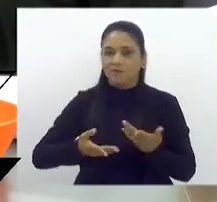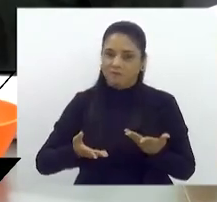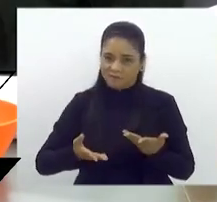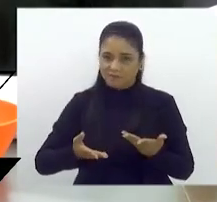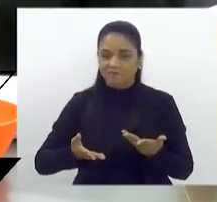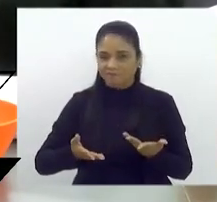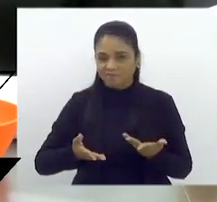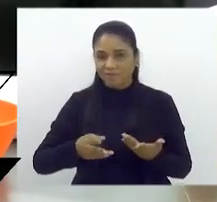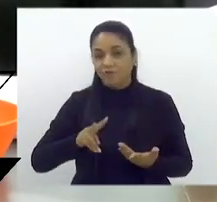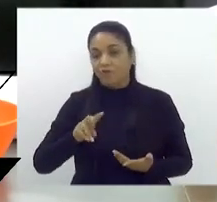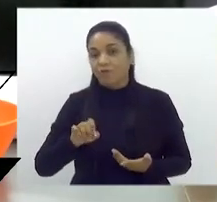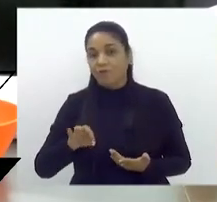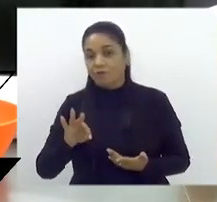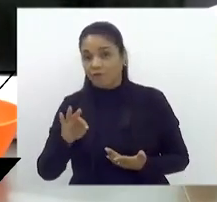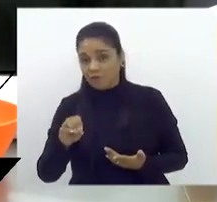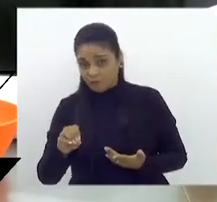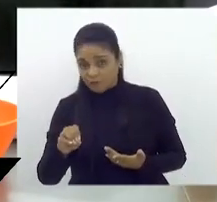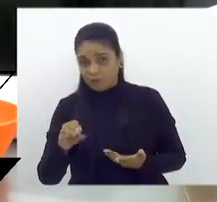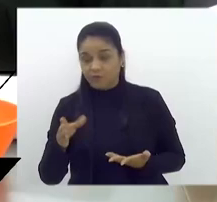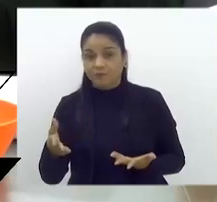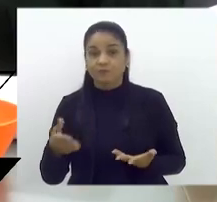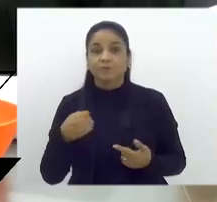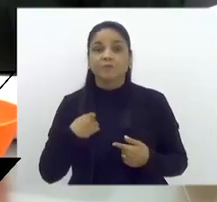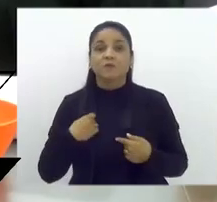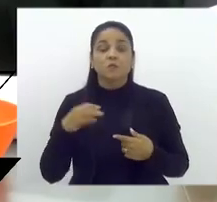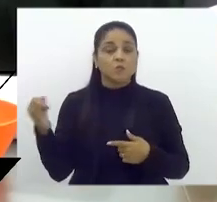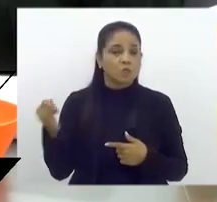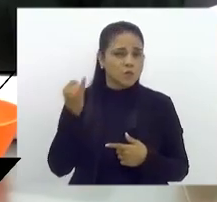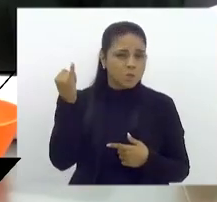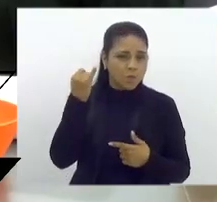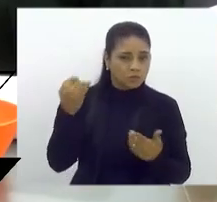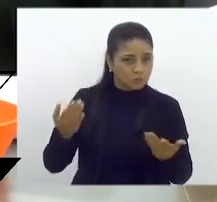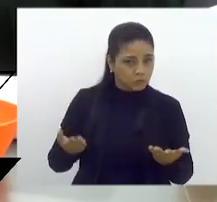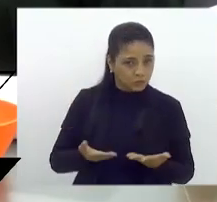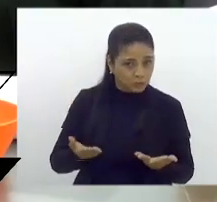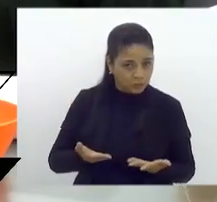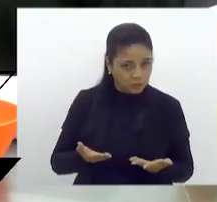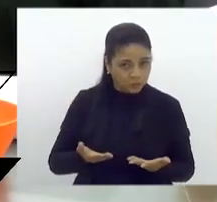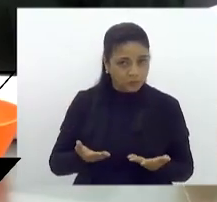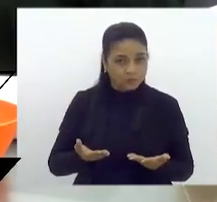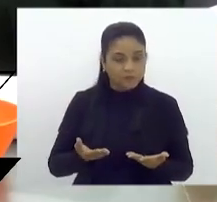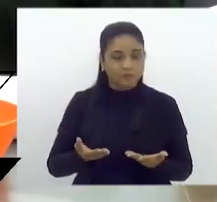etc. Eu acho que muito mais importante aqui